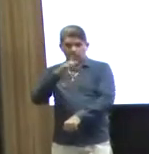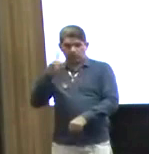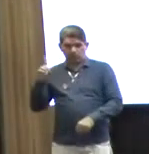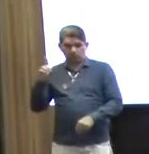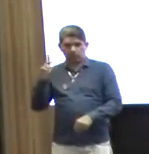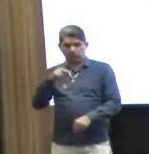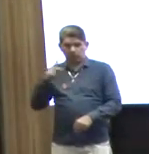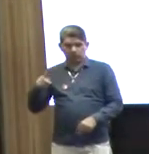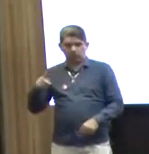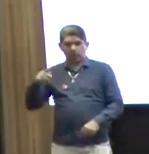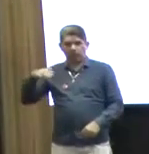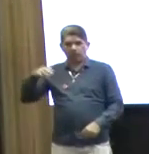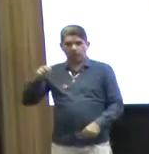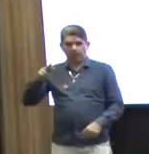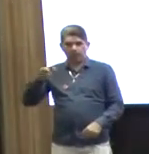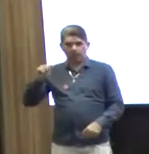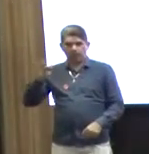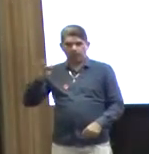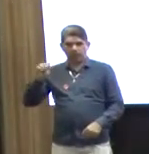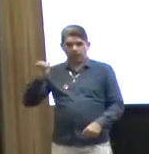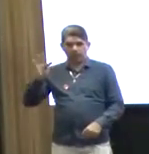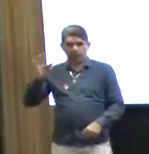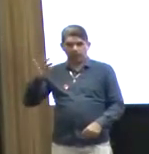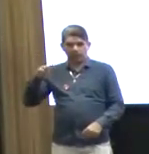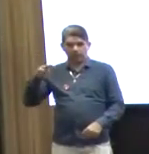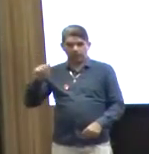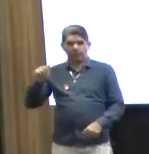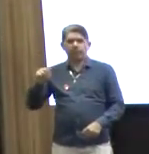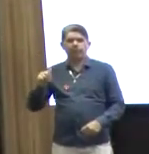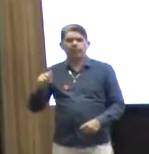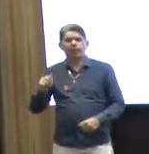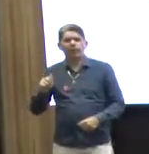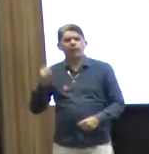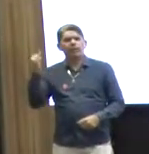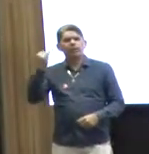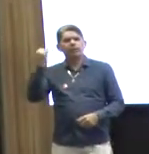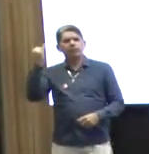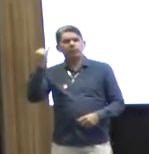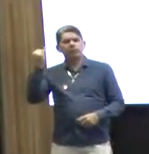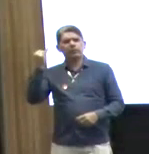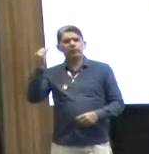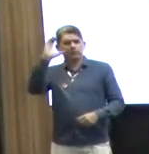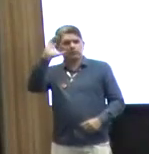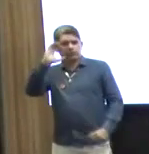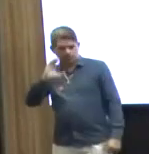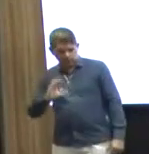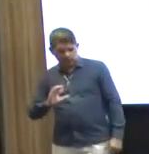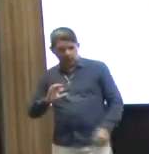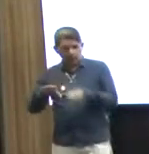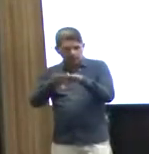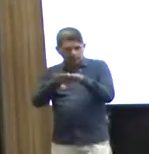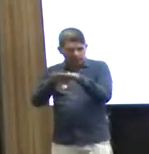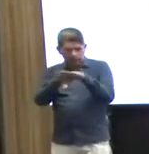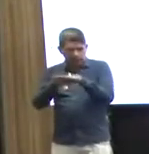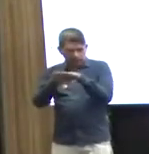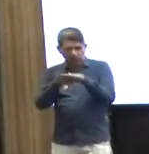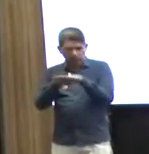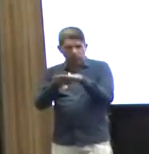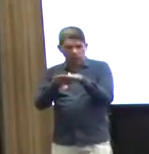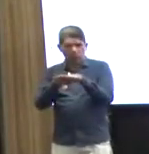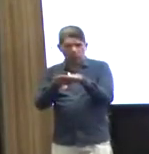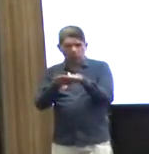muito interessante a questão que a professora colocou, que a cidadania cabe para quem está no padrão hegemônico.